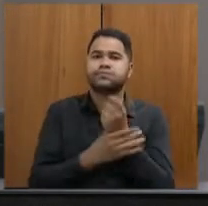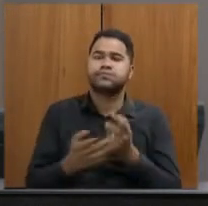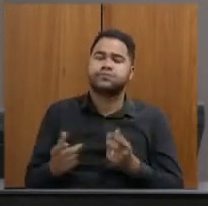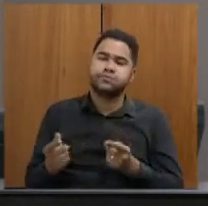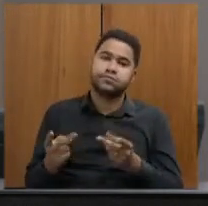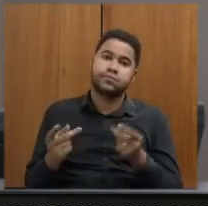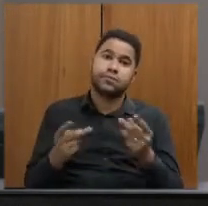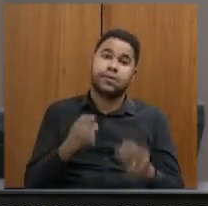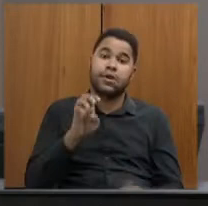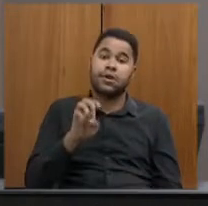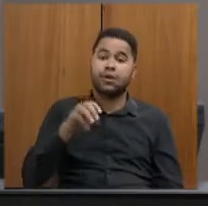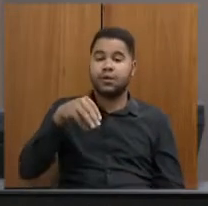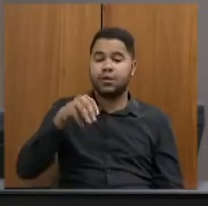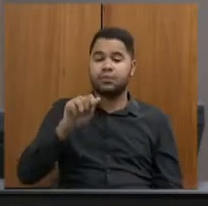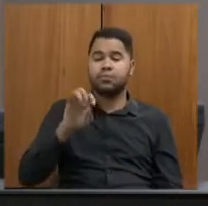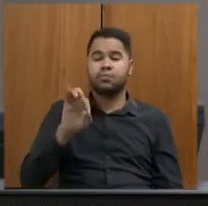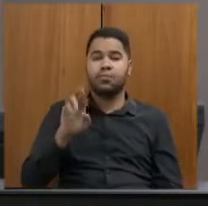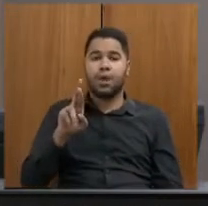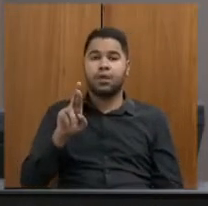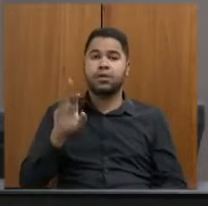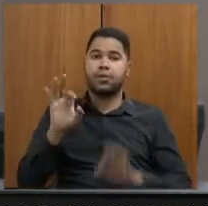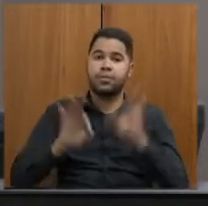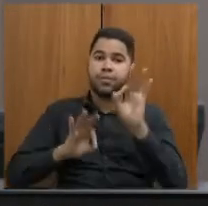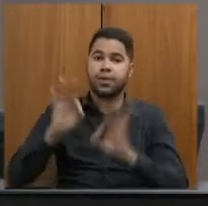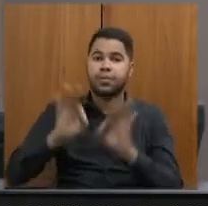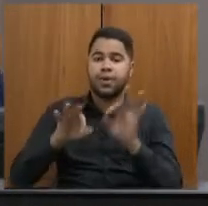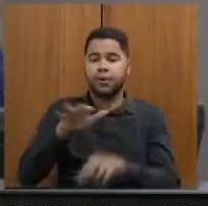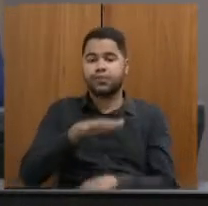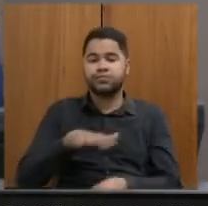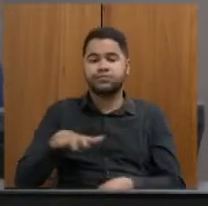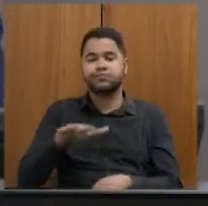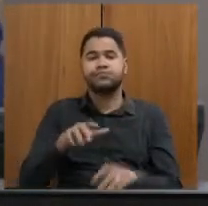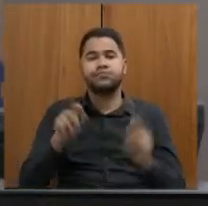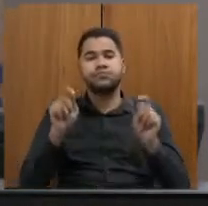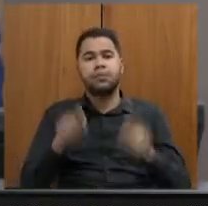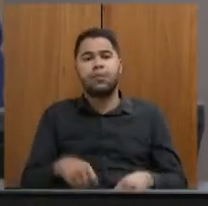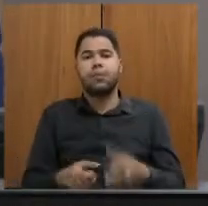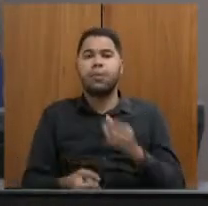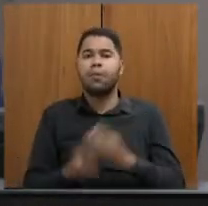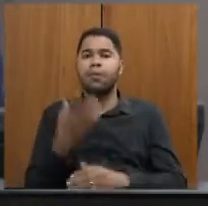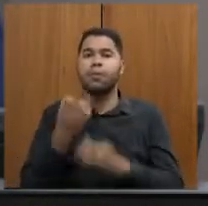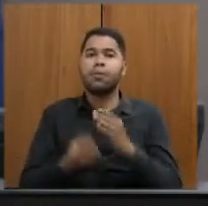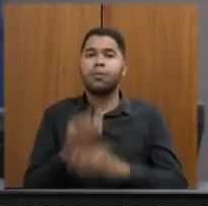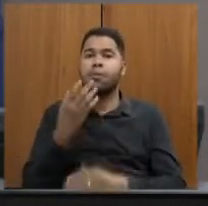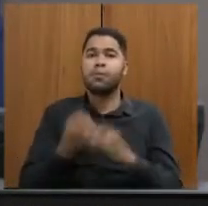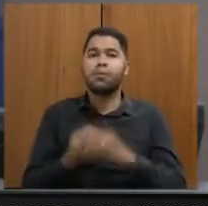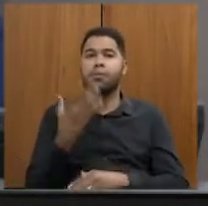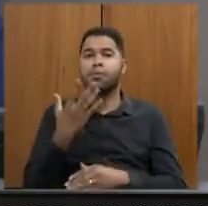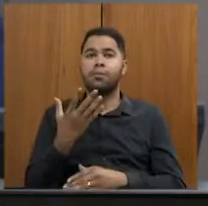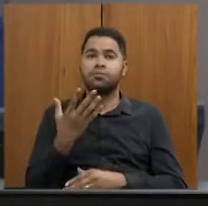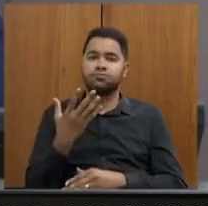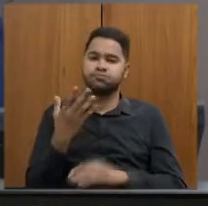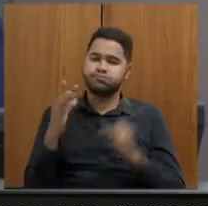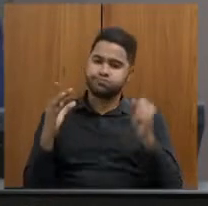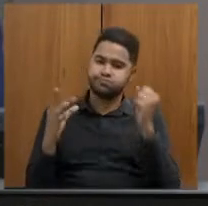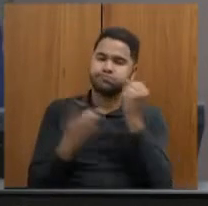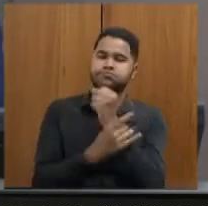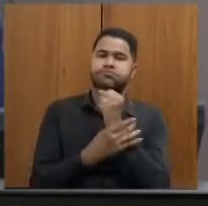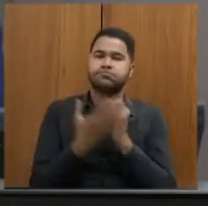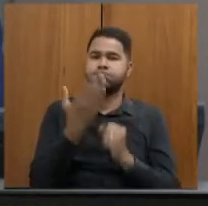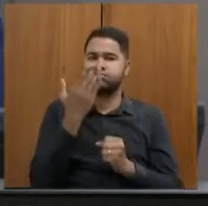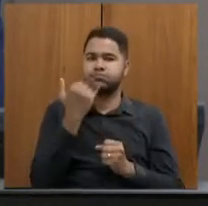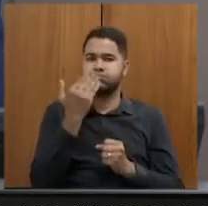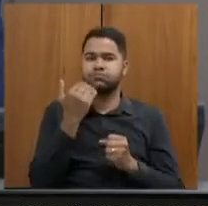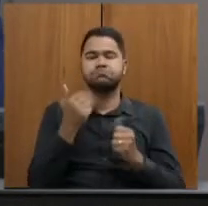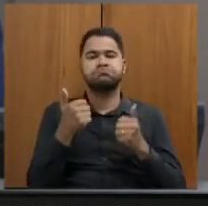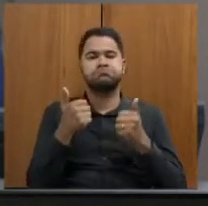venda e Emater tá preparando esses produtores lá no campo para que possam produzir Deputado nas Franco com segurança alimentar